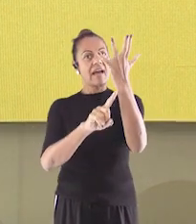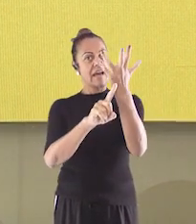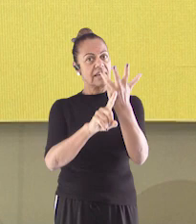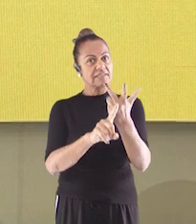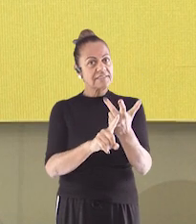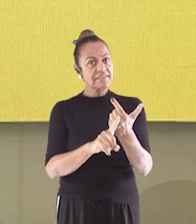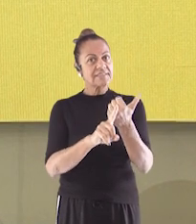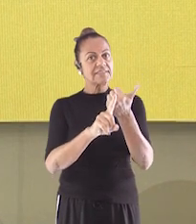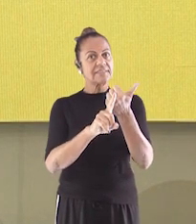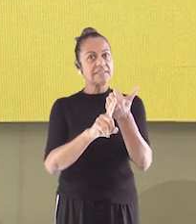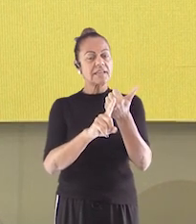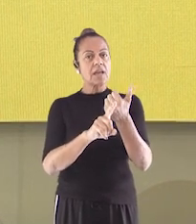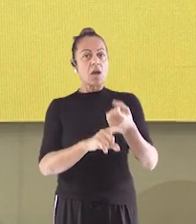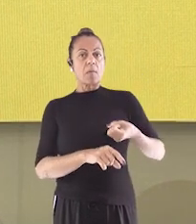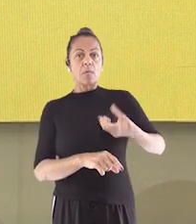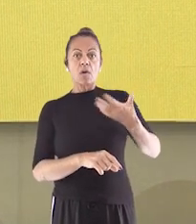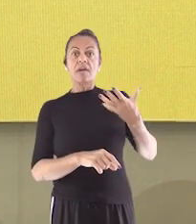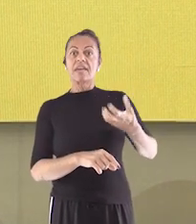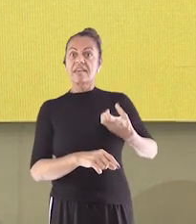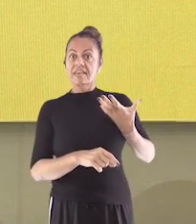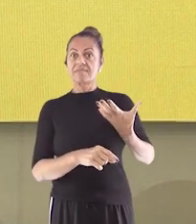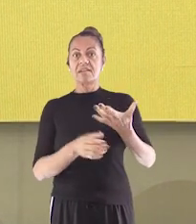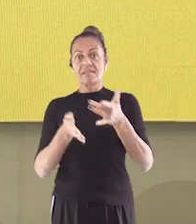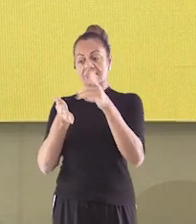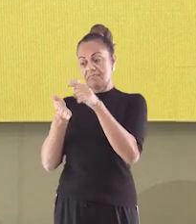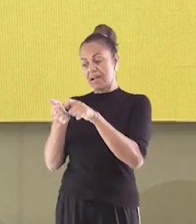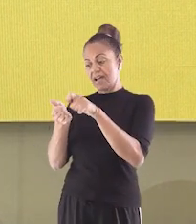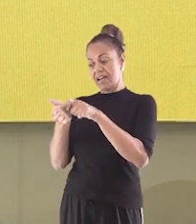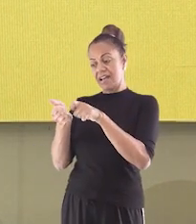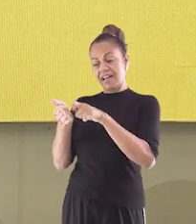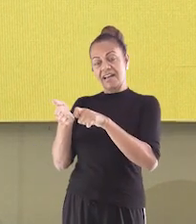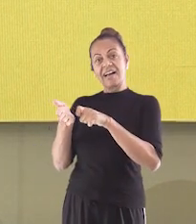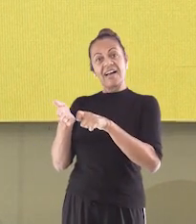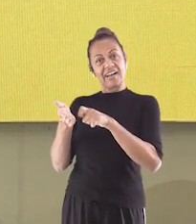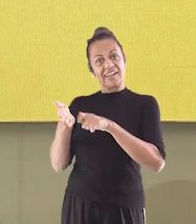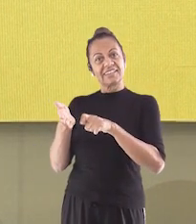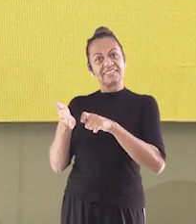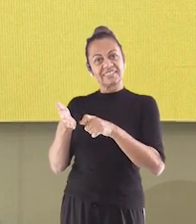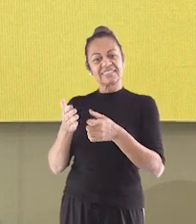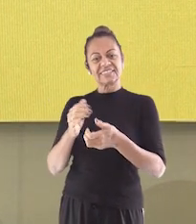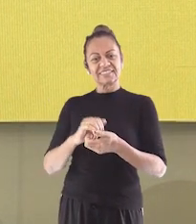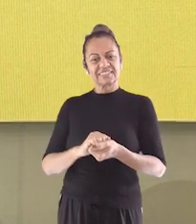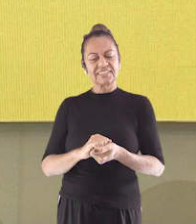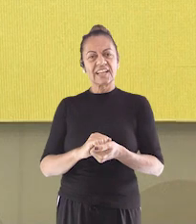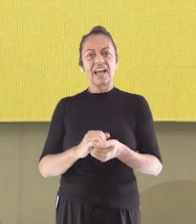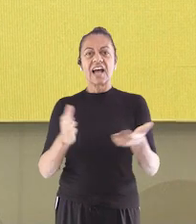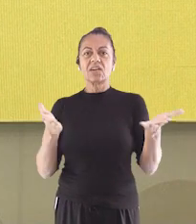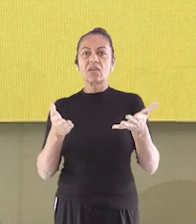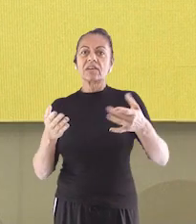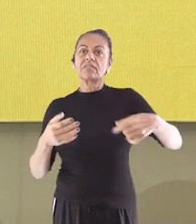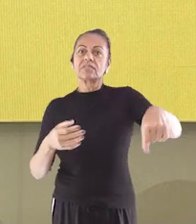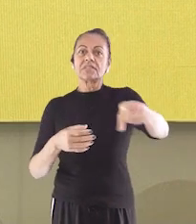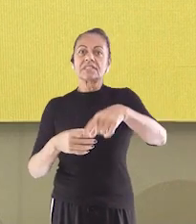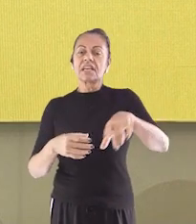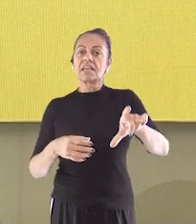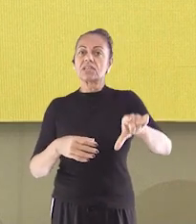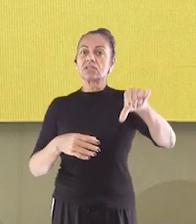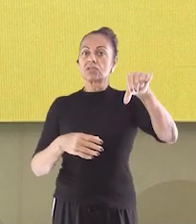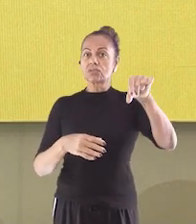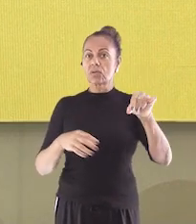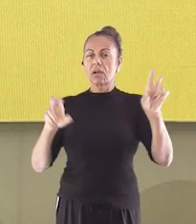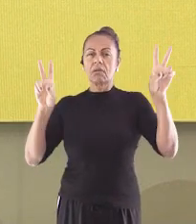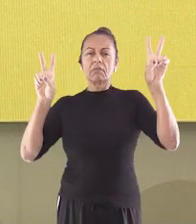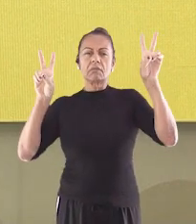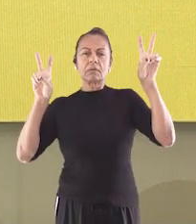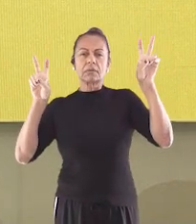Arte. Poema é a arte de escrever. Agora é a sua vez de produzir um poema. Escreva um poema com um